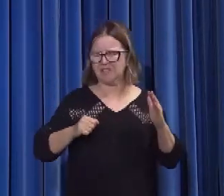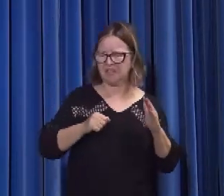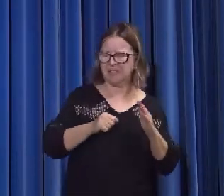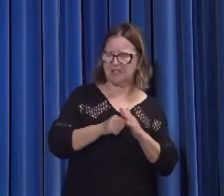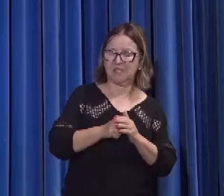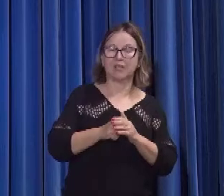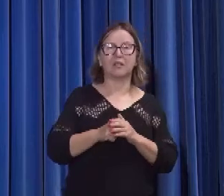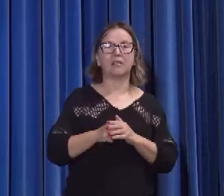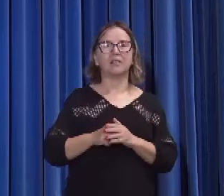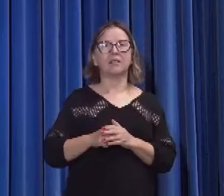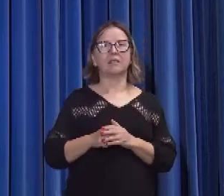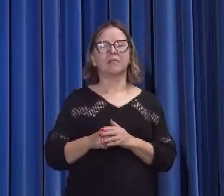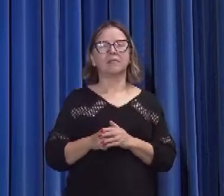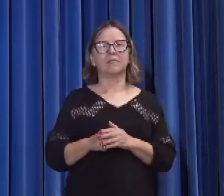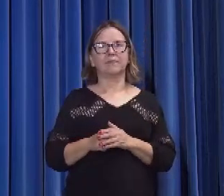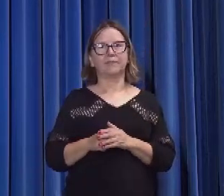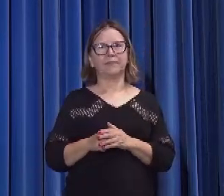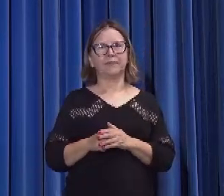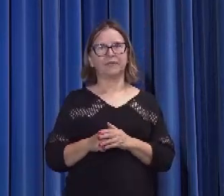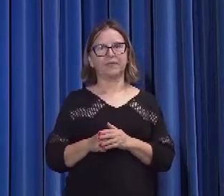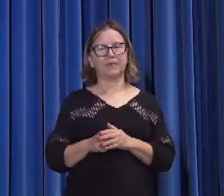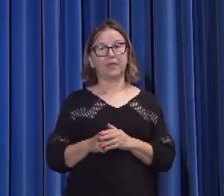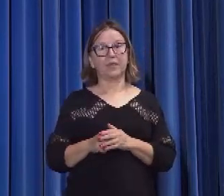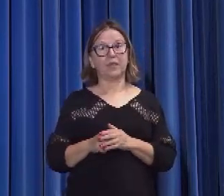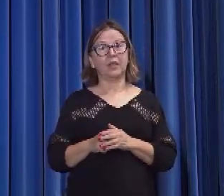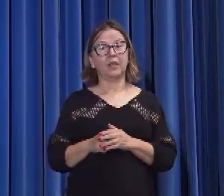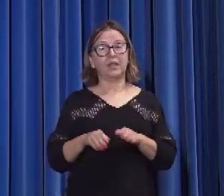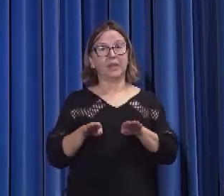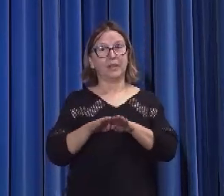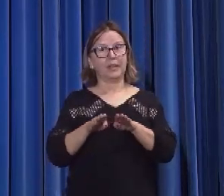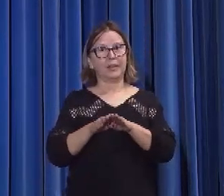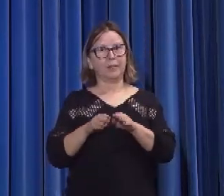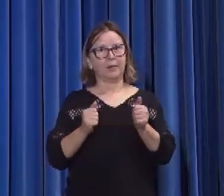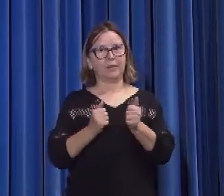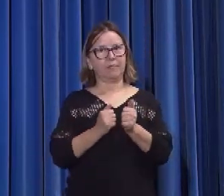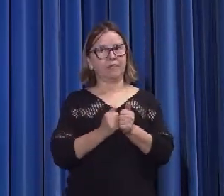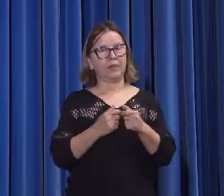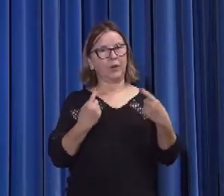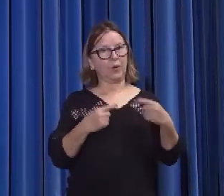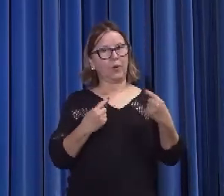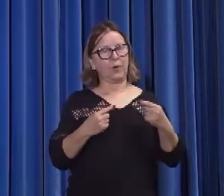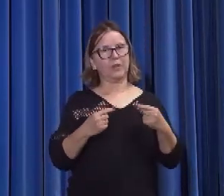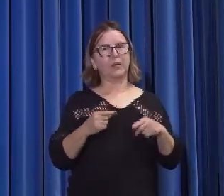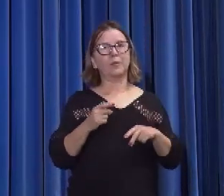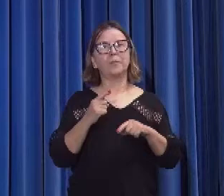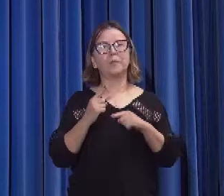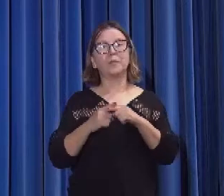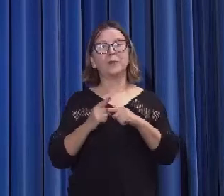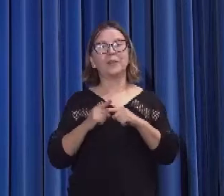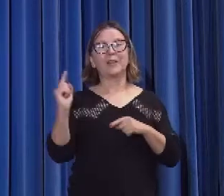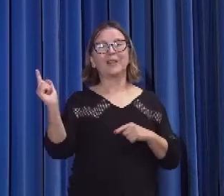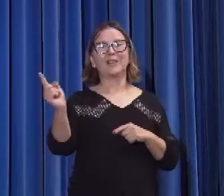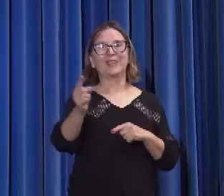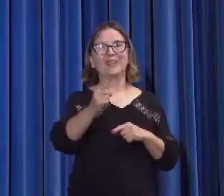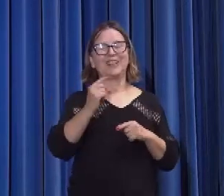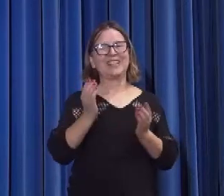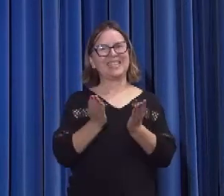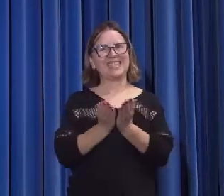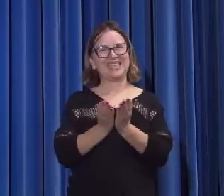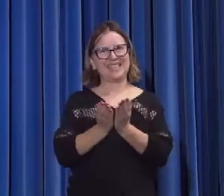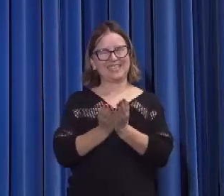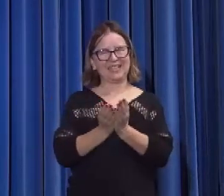somos cristãos, a perseguição é inerente ao Filho de Deus. A questão não é se vamos passar por